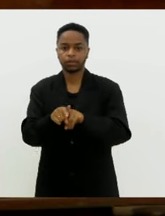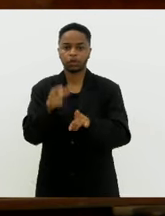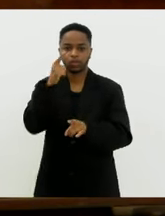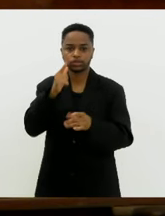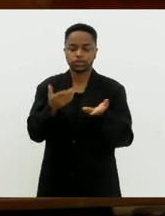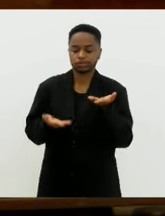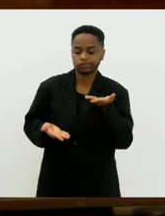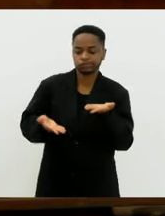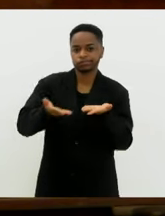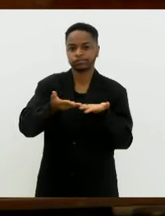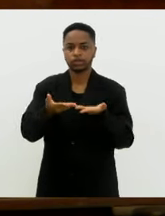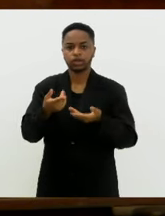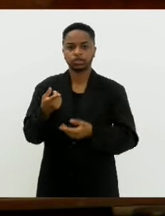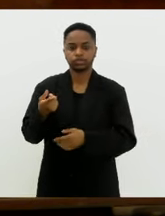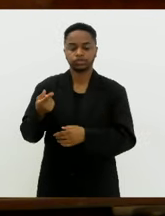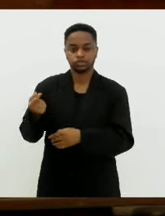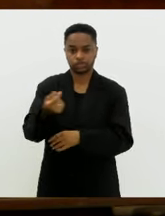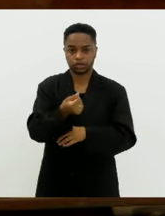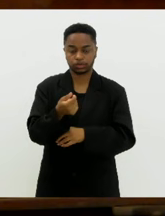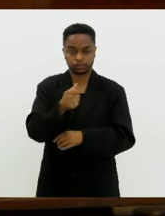Rio, viabilizando,